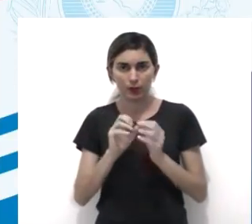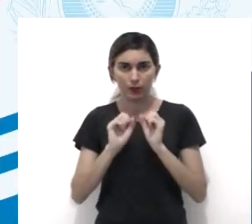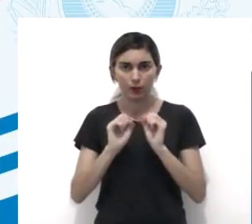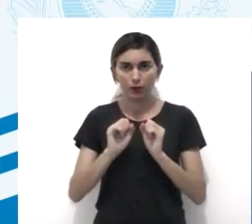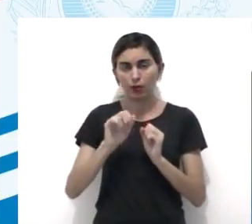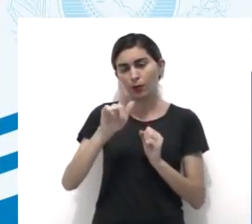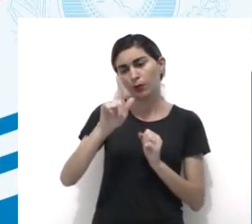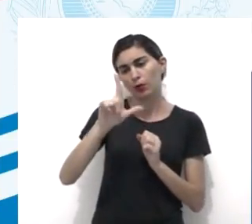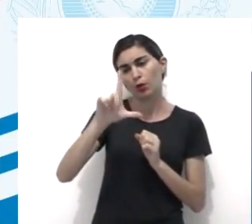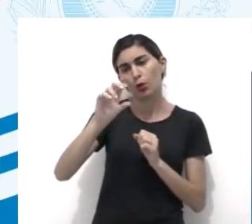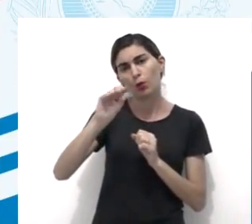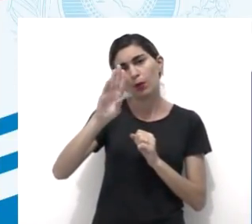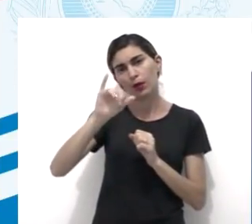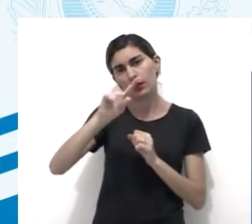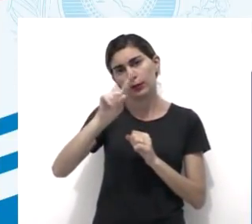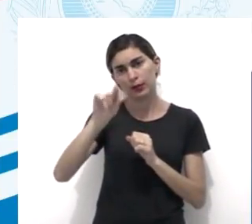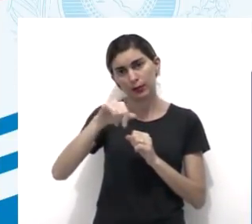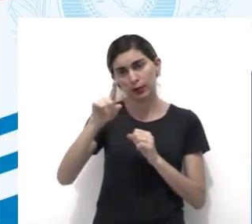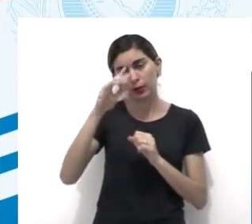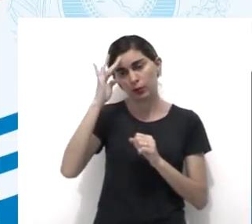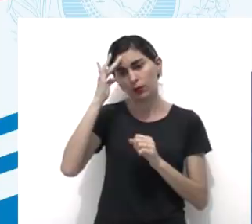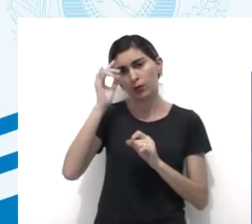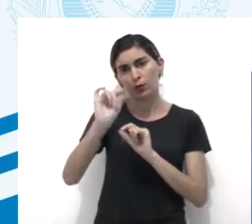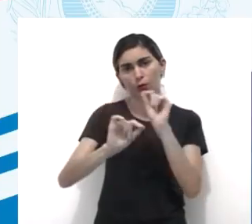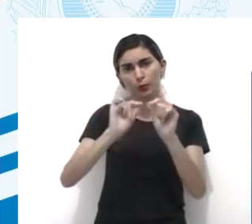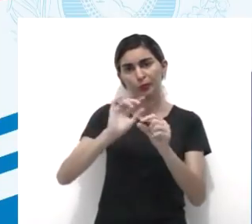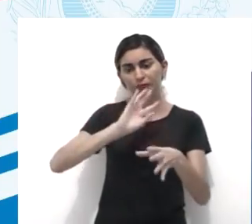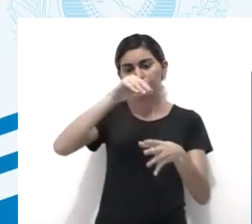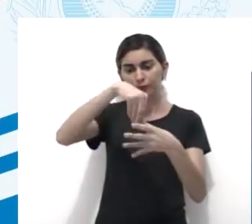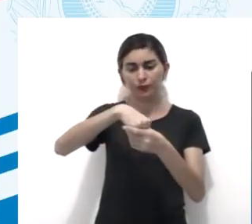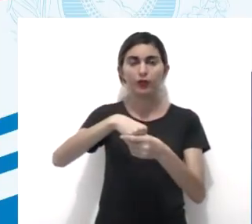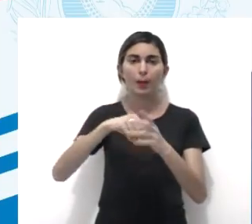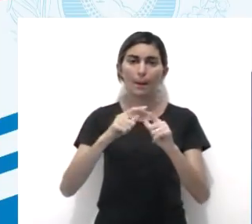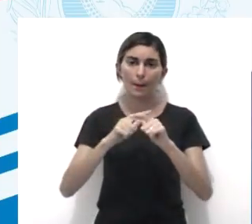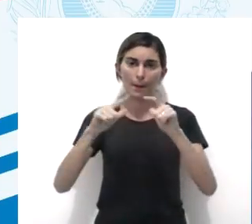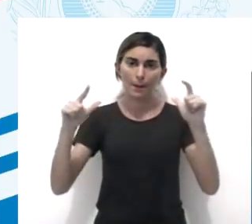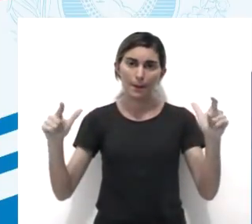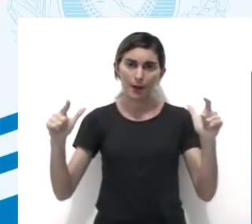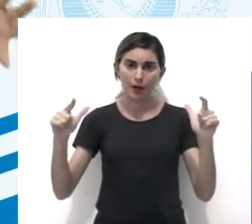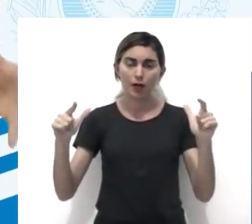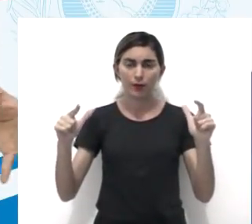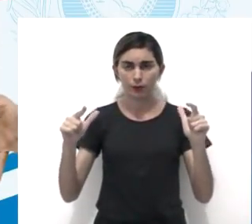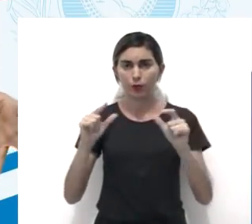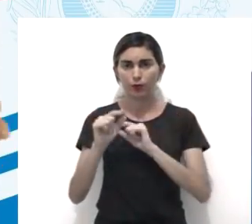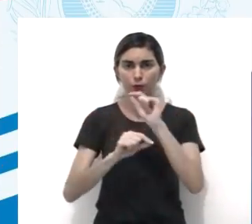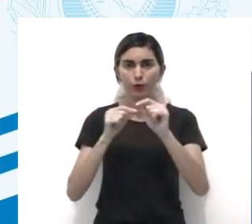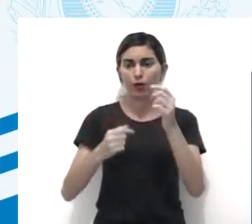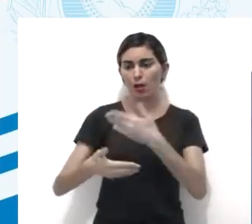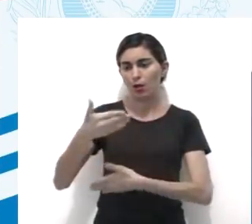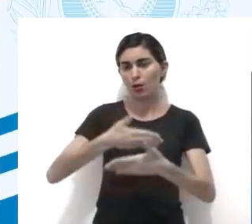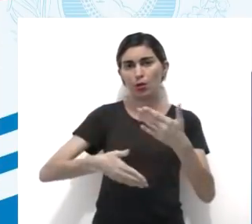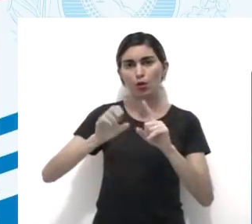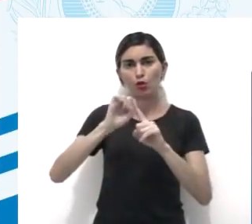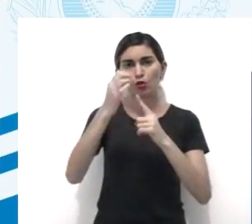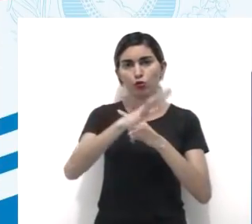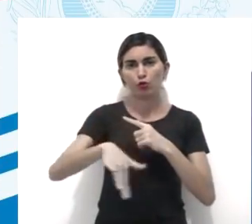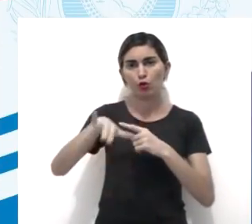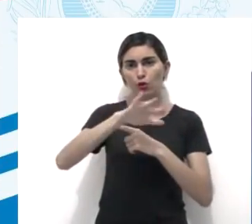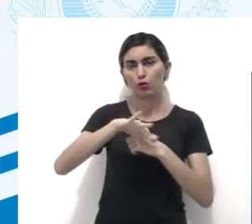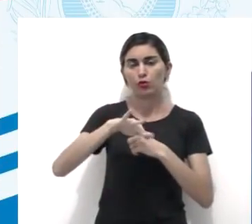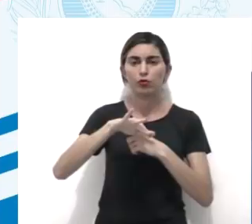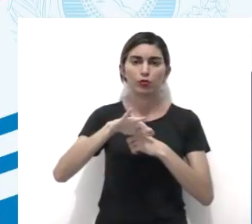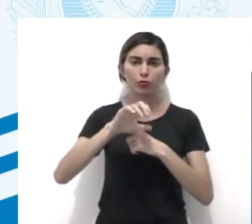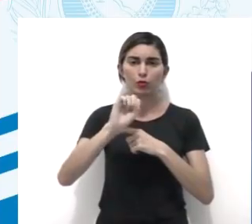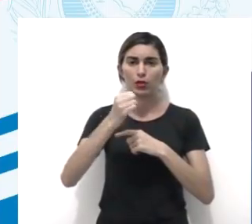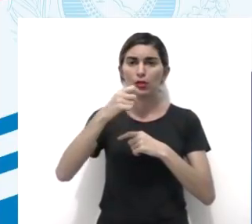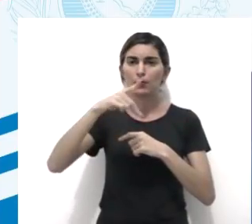podemos dizer que a globalização é entendida como a integração com maior intensidade das relações